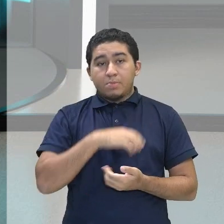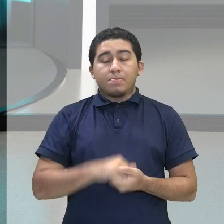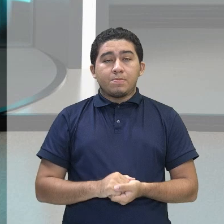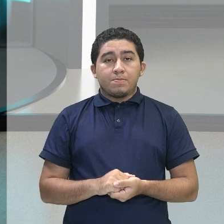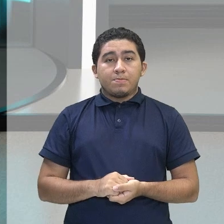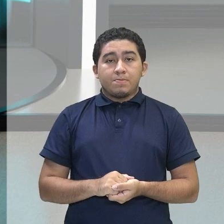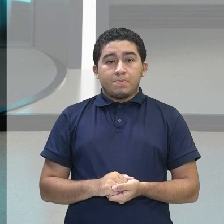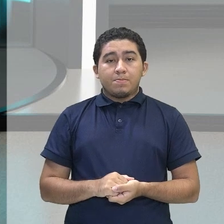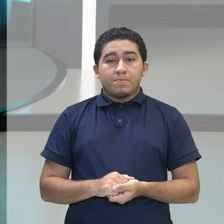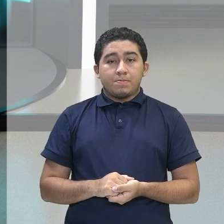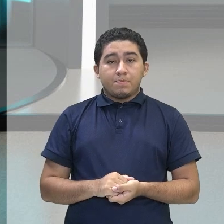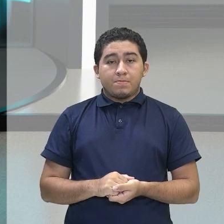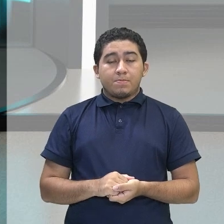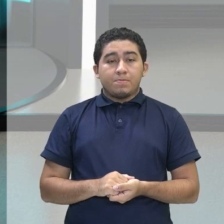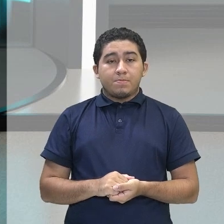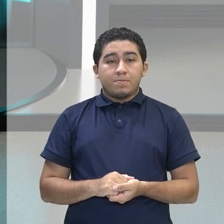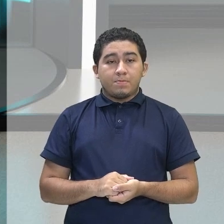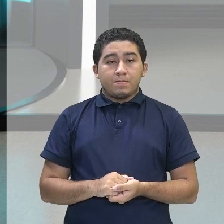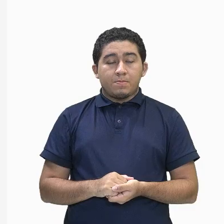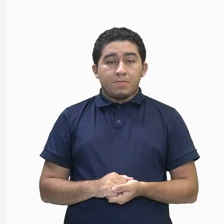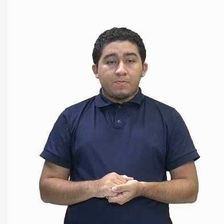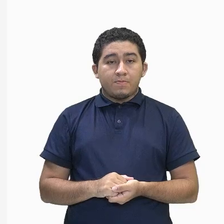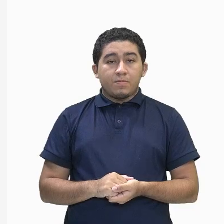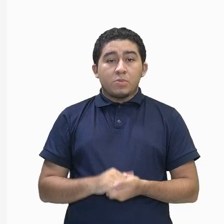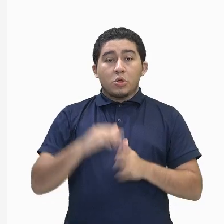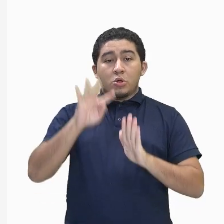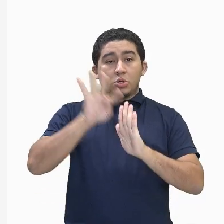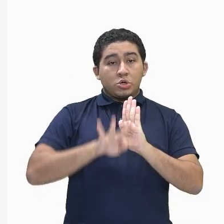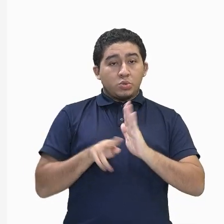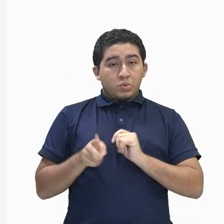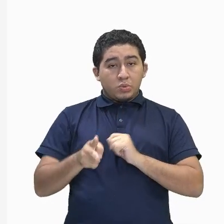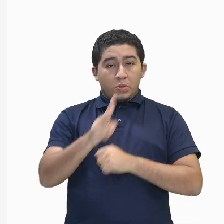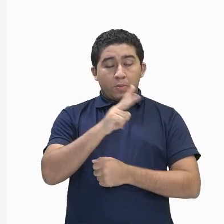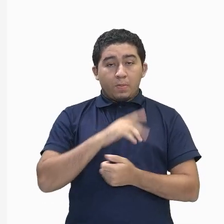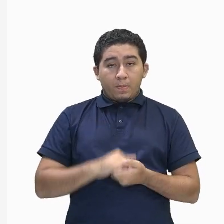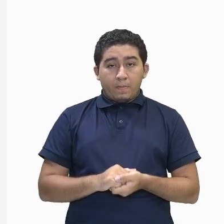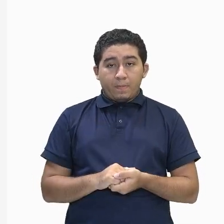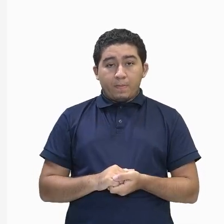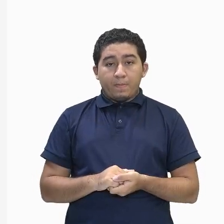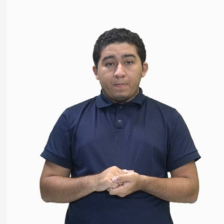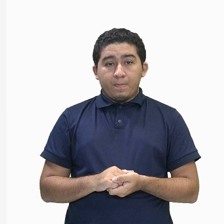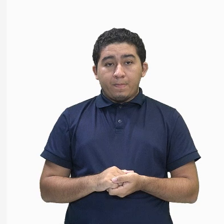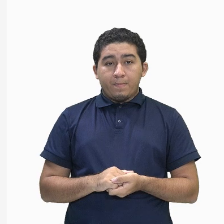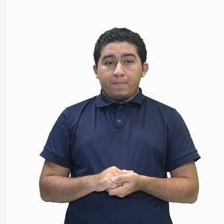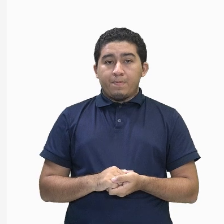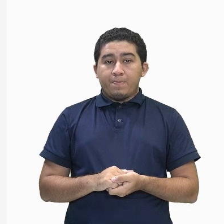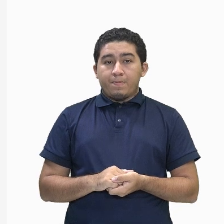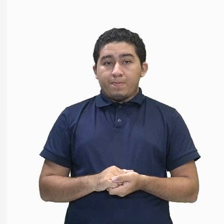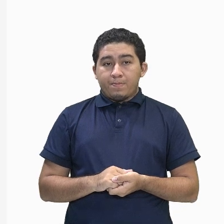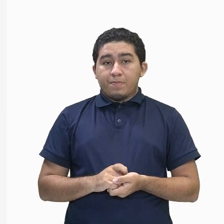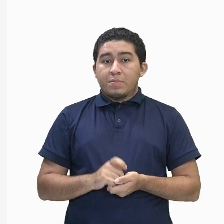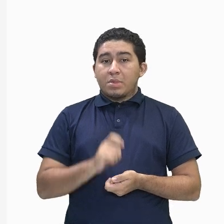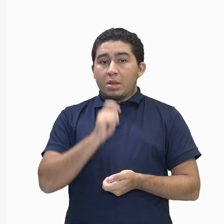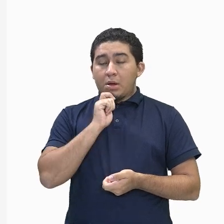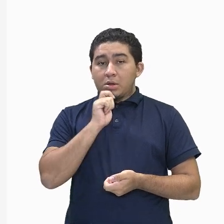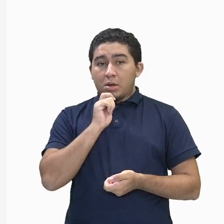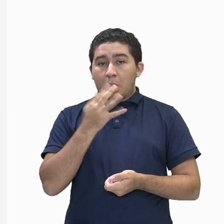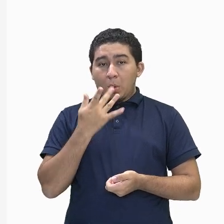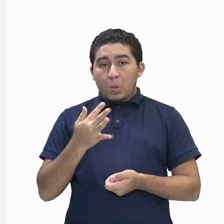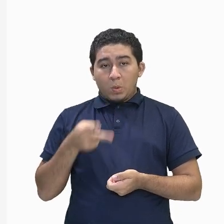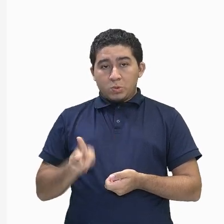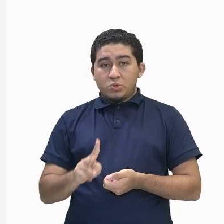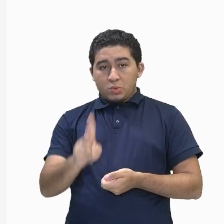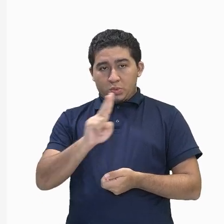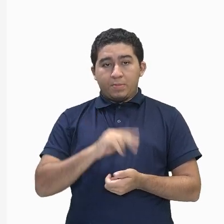ok? Vamos ver mais um pouquinho do texto, acompanhe comigo. Então, ainda com essas mesmas cores aí, para a gente se guiar, não